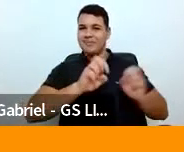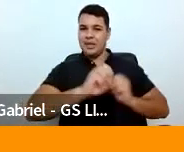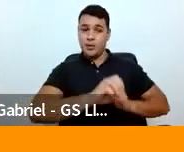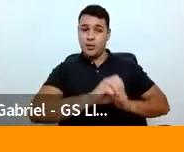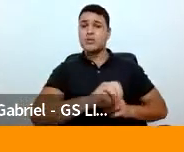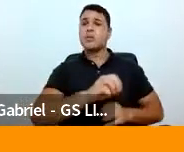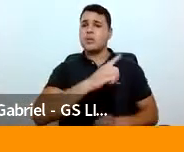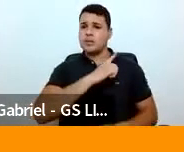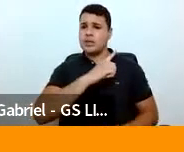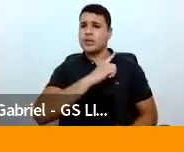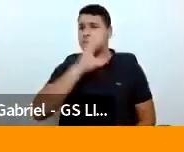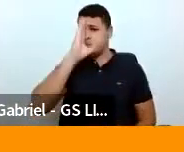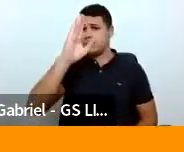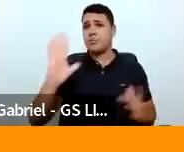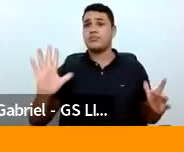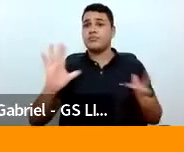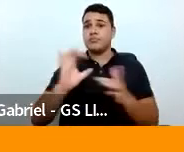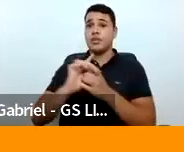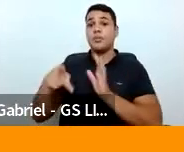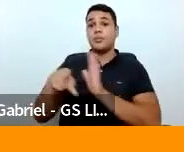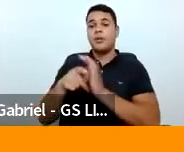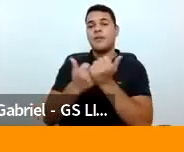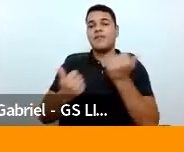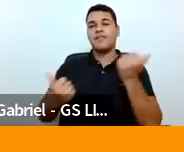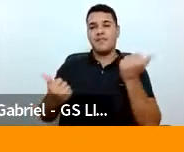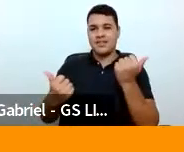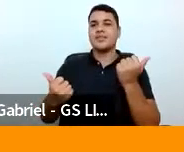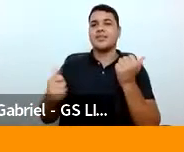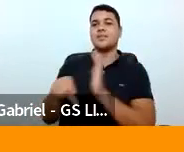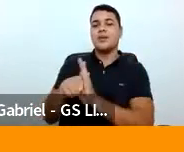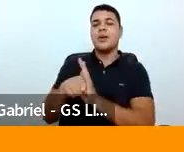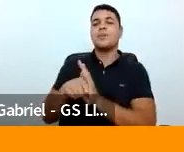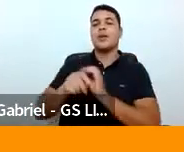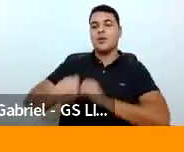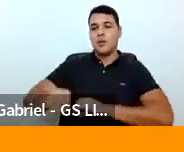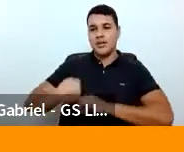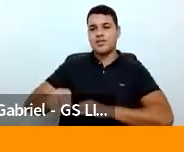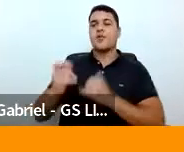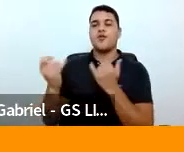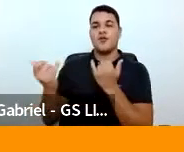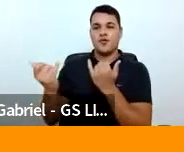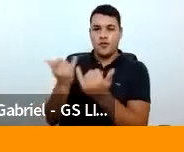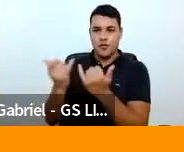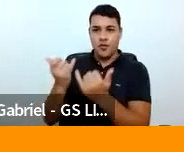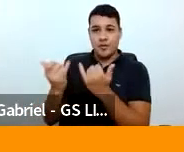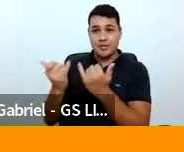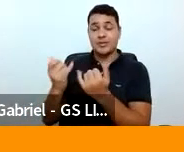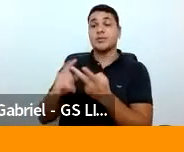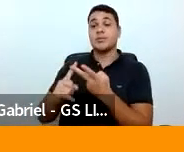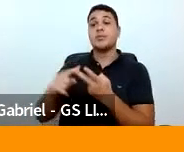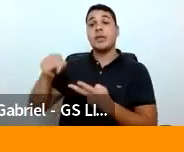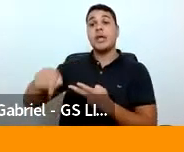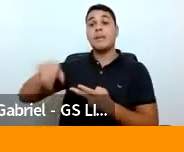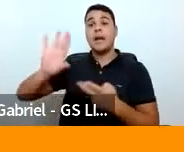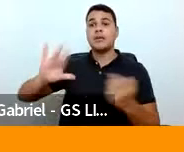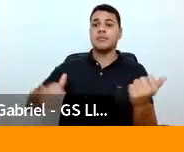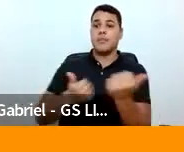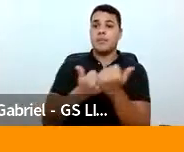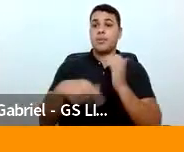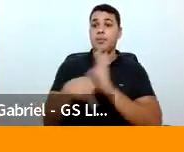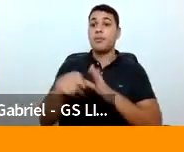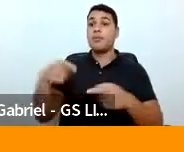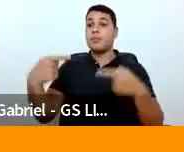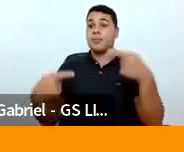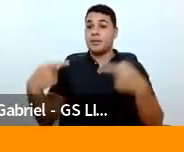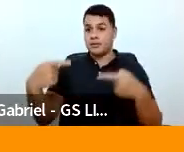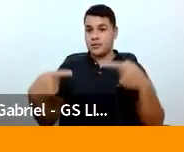né, juntamente à vice-presidência de Educação, Informação e Comunicação, numa interlocução para a gente fortalecer as políticas afirmativas na